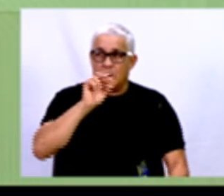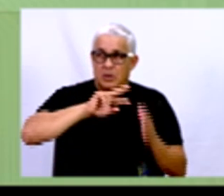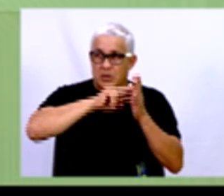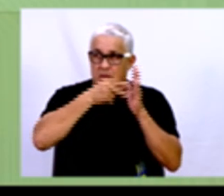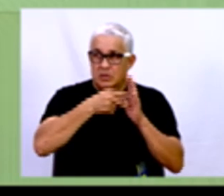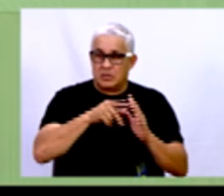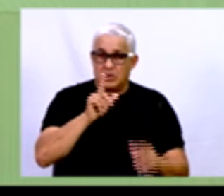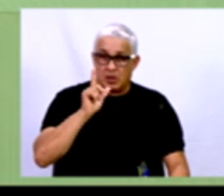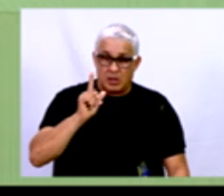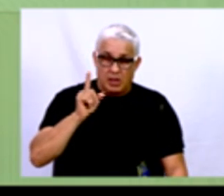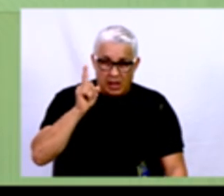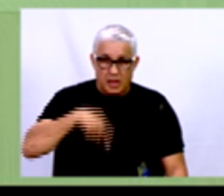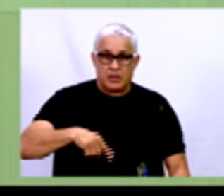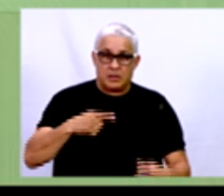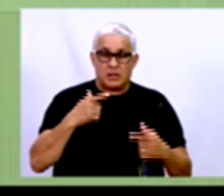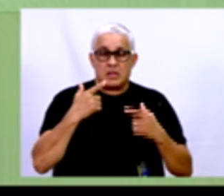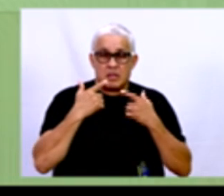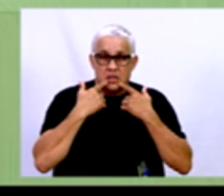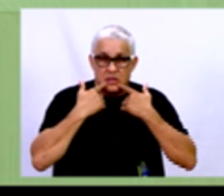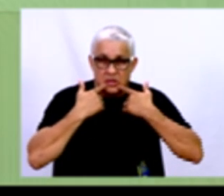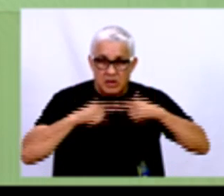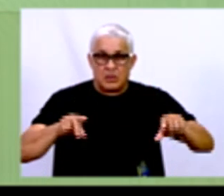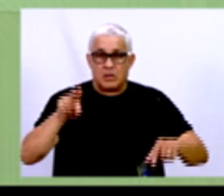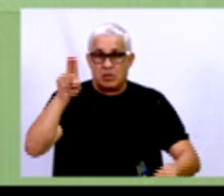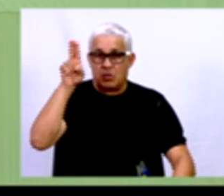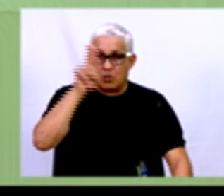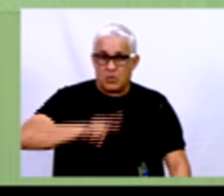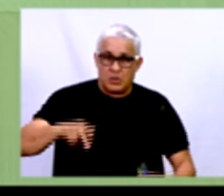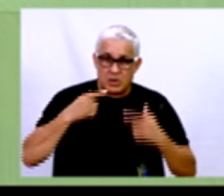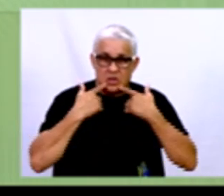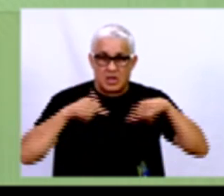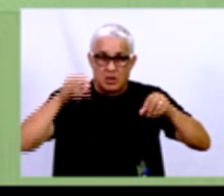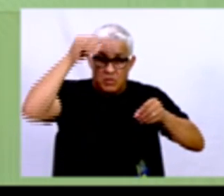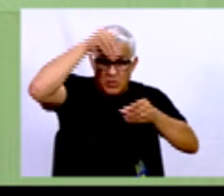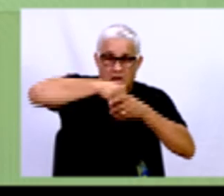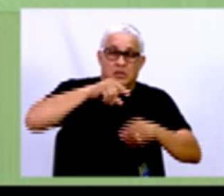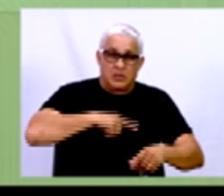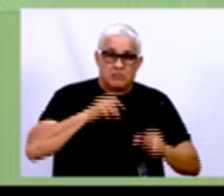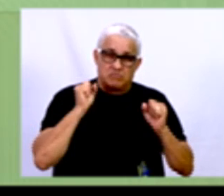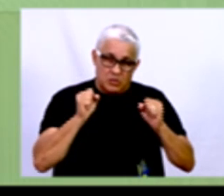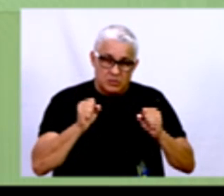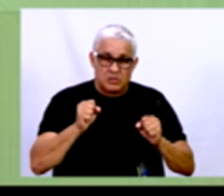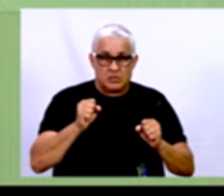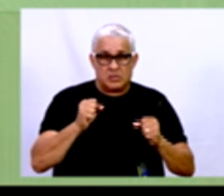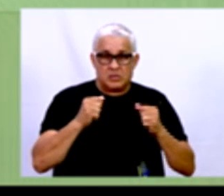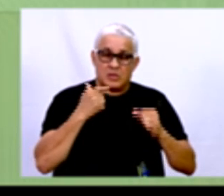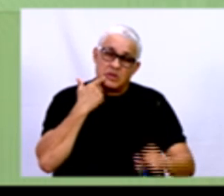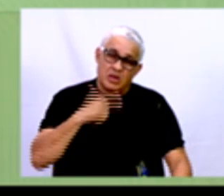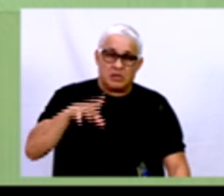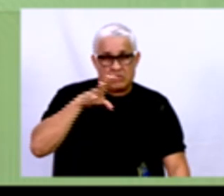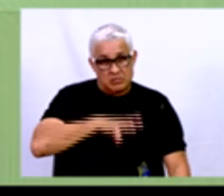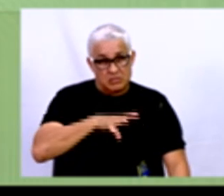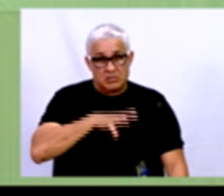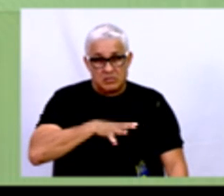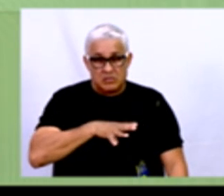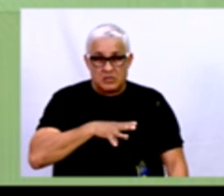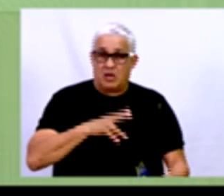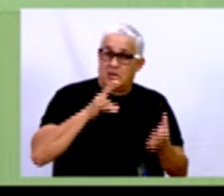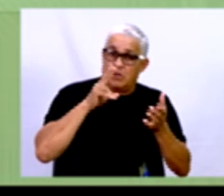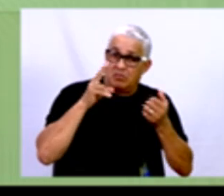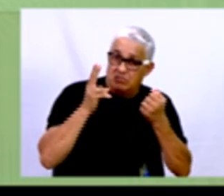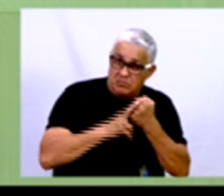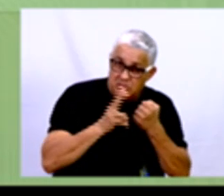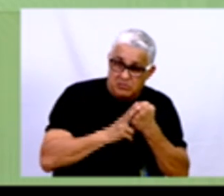a linguagem que é utilizada. E dentro dessa linguagem pode ser a língua portuguesa, pode ser a linguagem verbal,